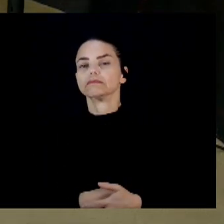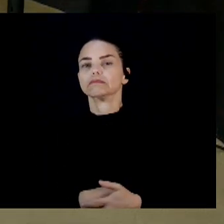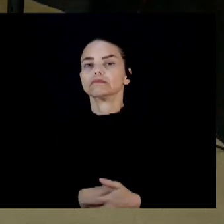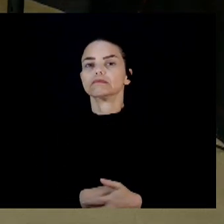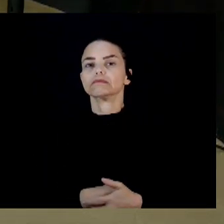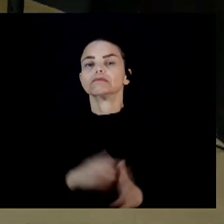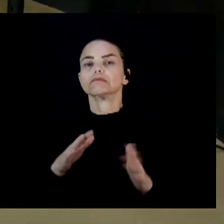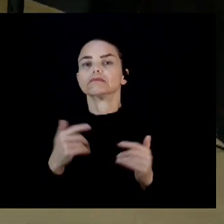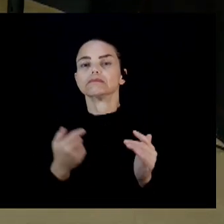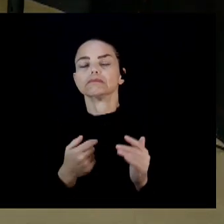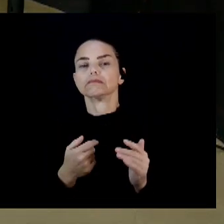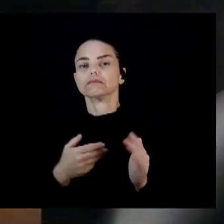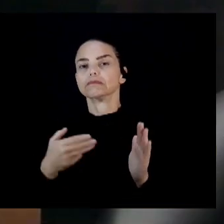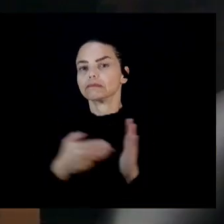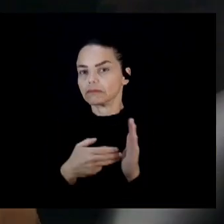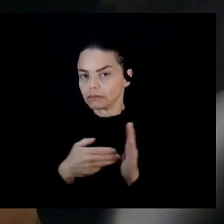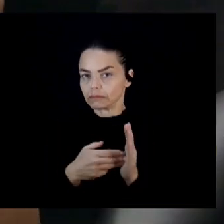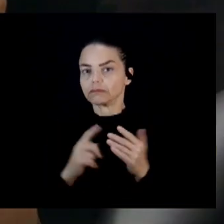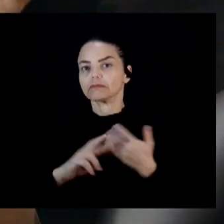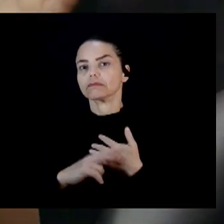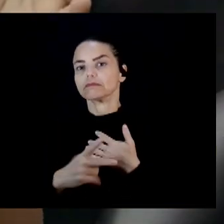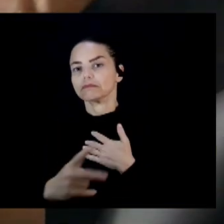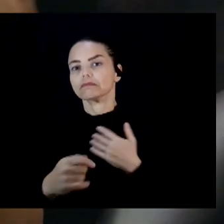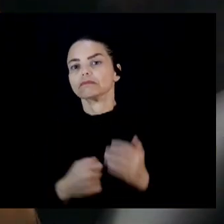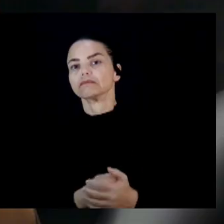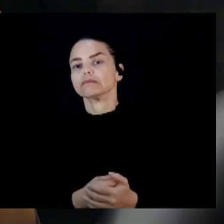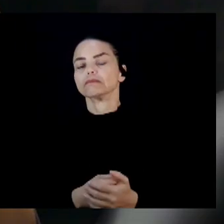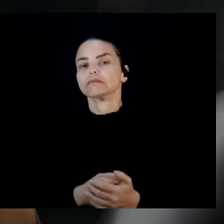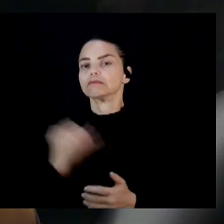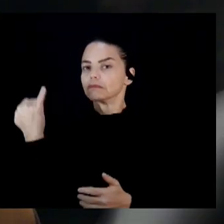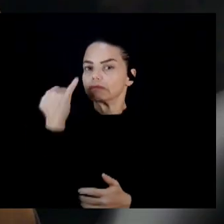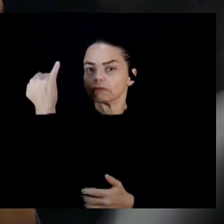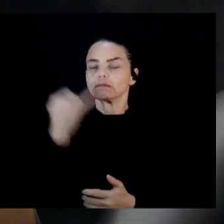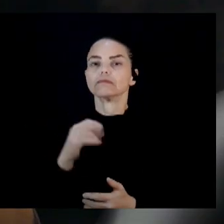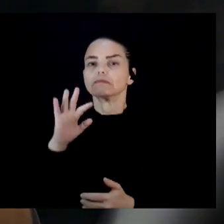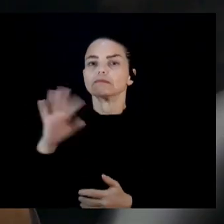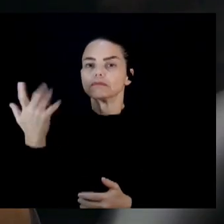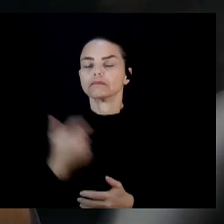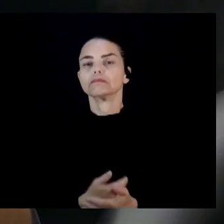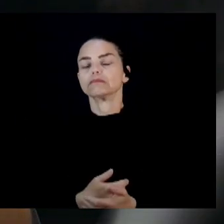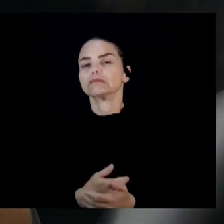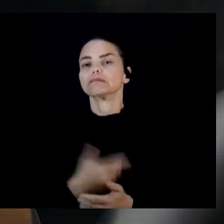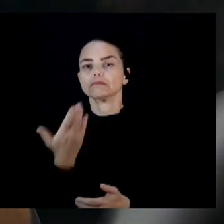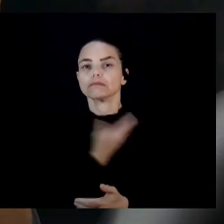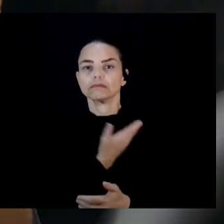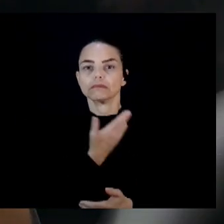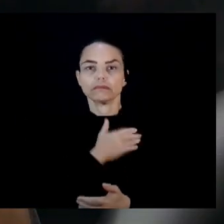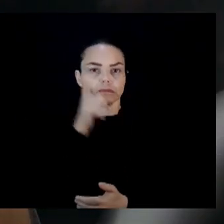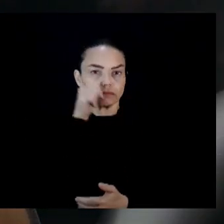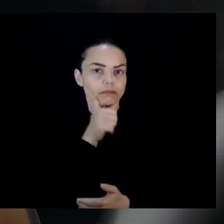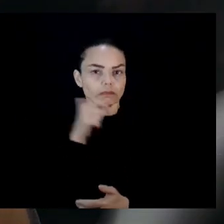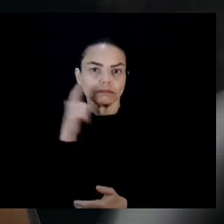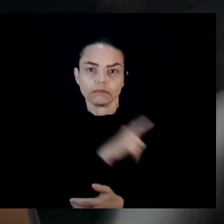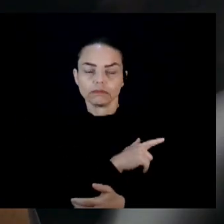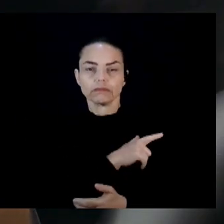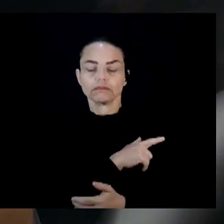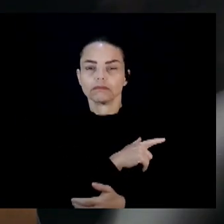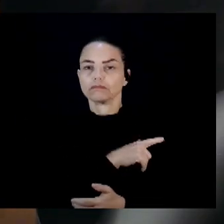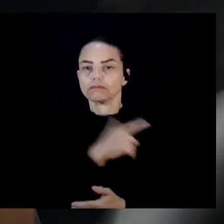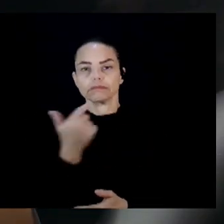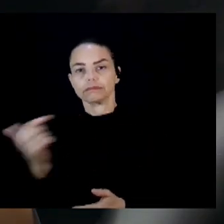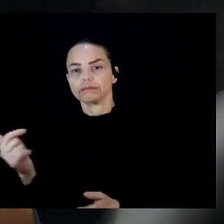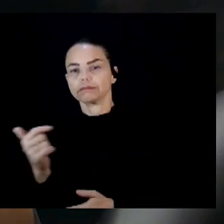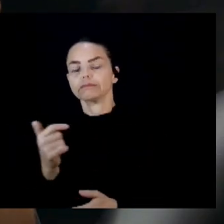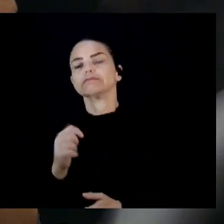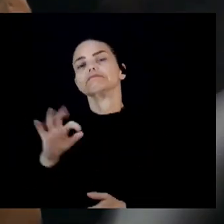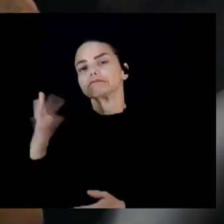detalhe importante que as pessoas se esquecem? Você falou de resultado que a sua amiga alcançou. Mas tem um resultado que ele não aparece tanto, mas ele acontece. A